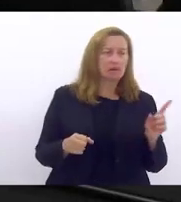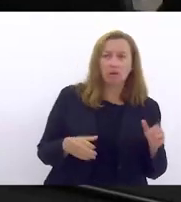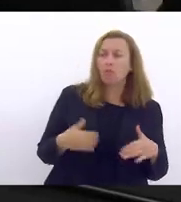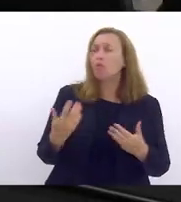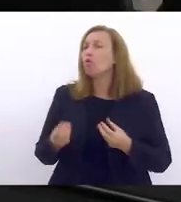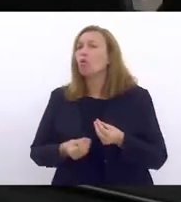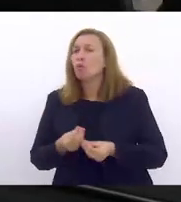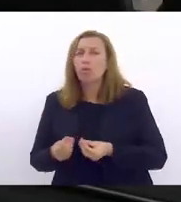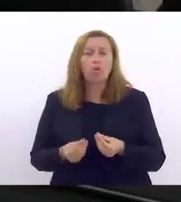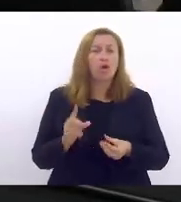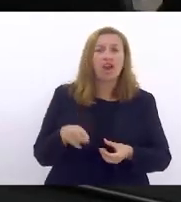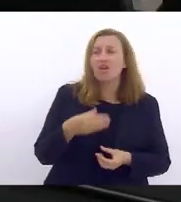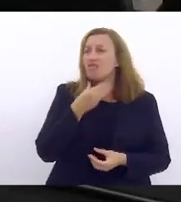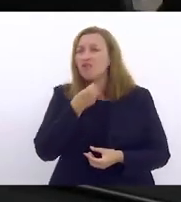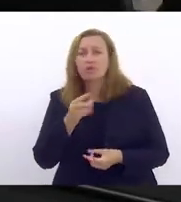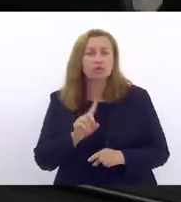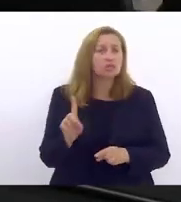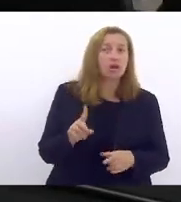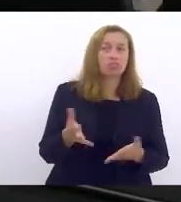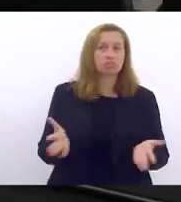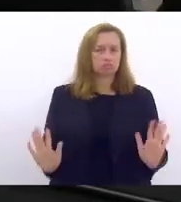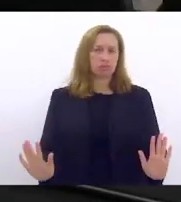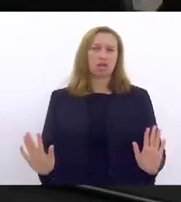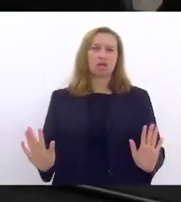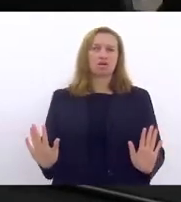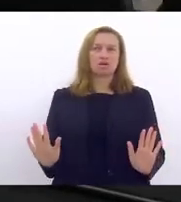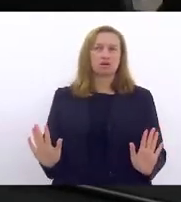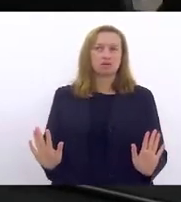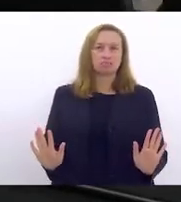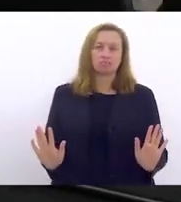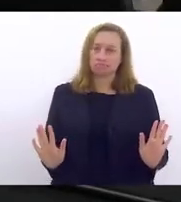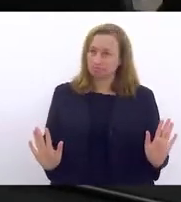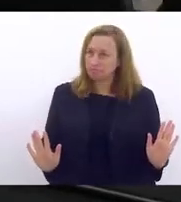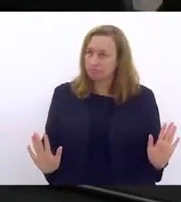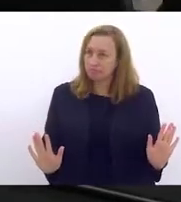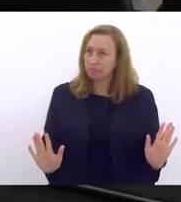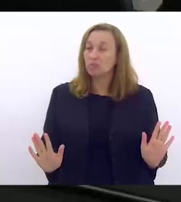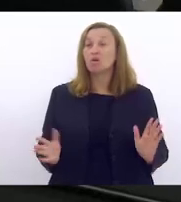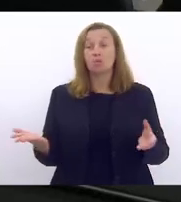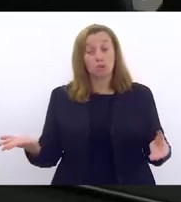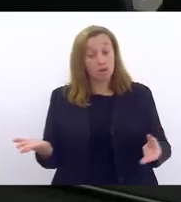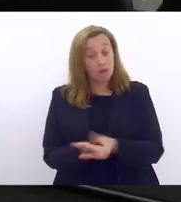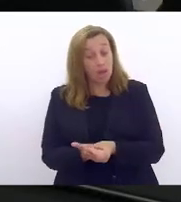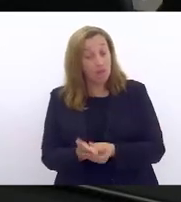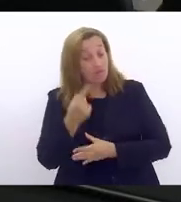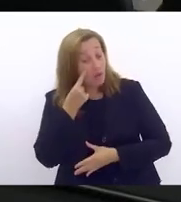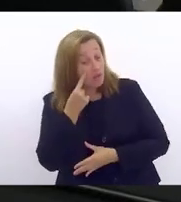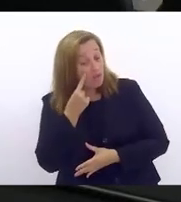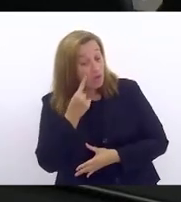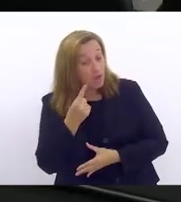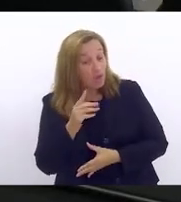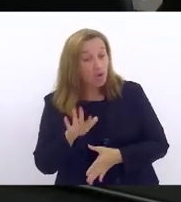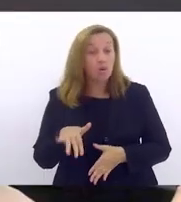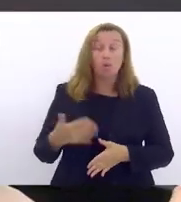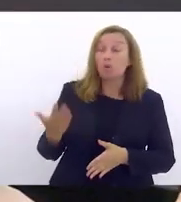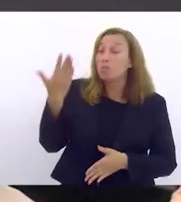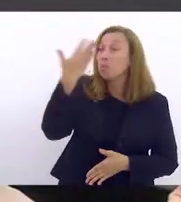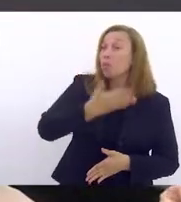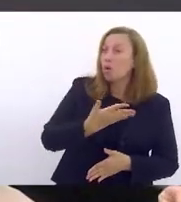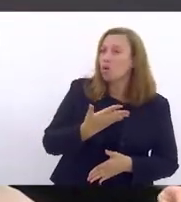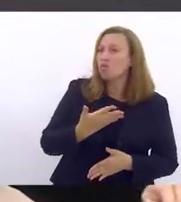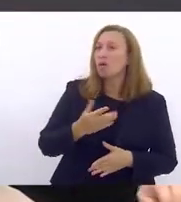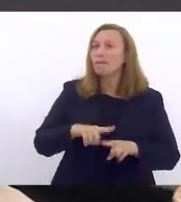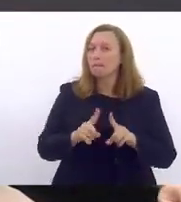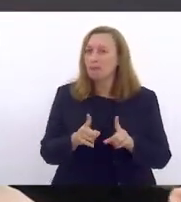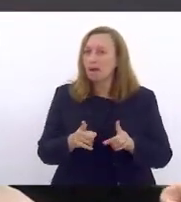é uma falsa? Não, espera aí. Depois vai começar no inquérito, vai se ver quais são as outras evidências e tal. Mas,